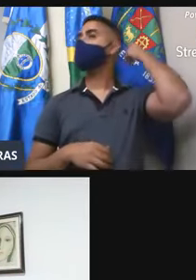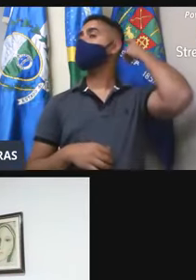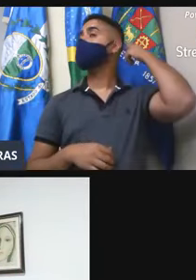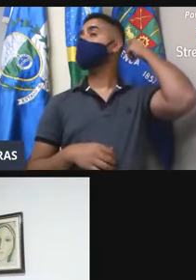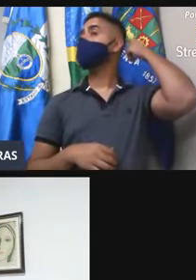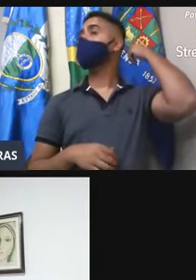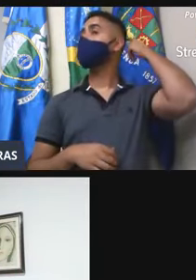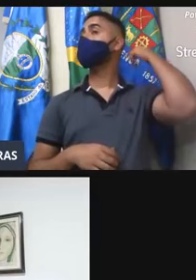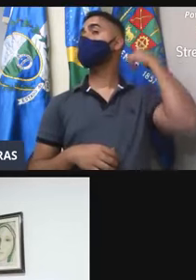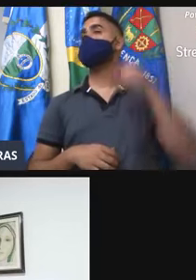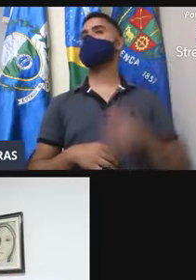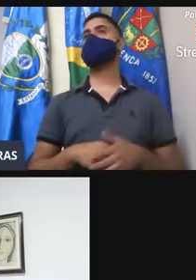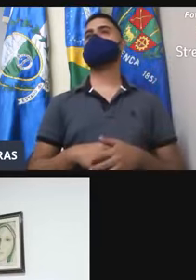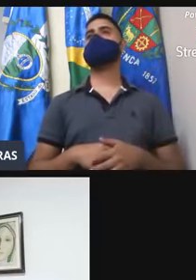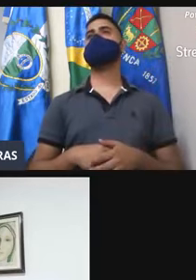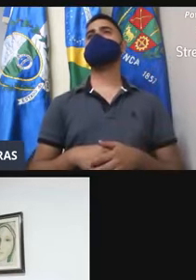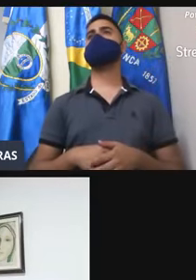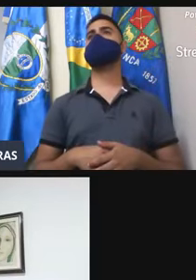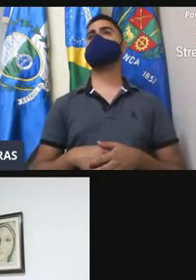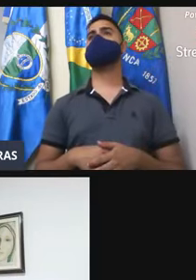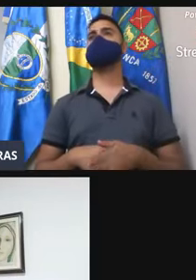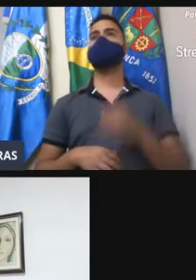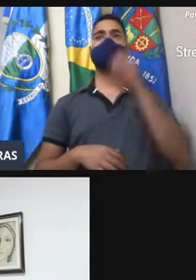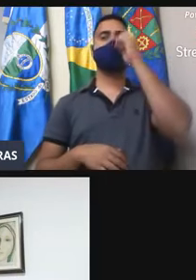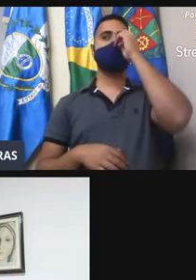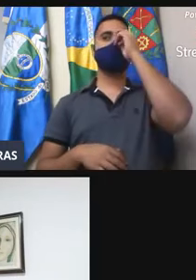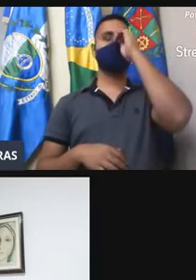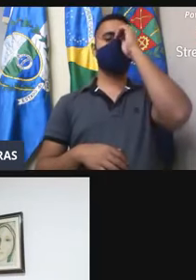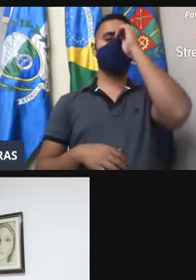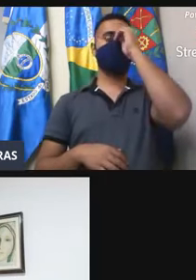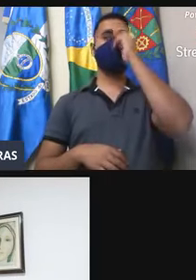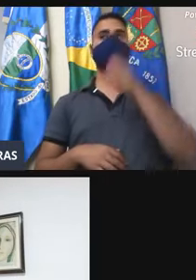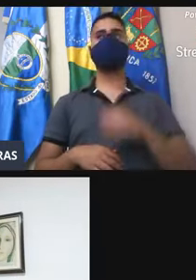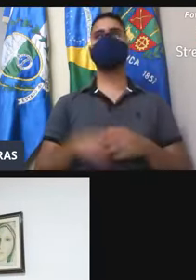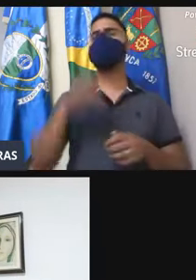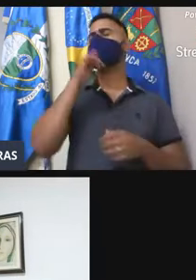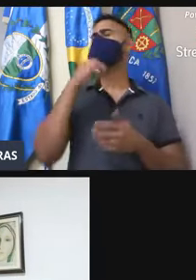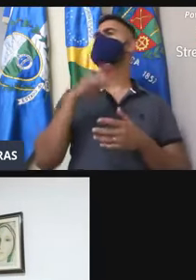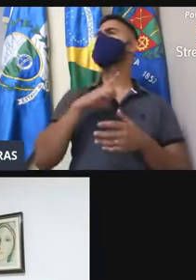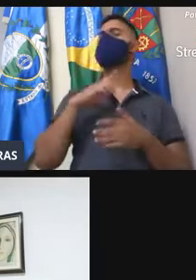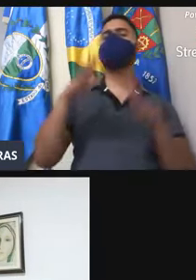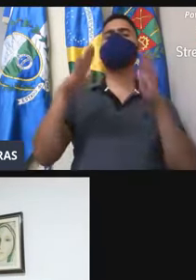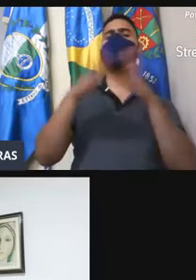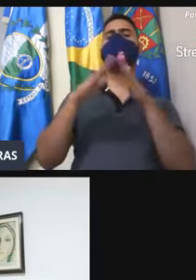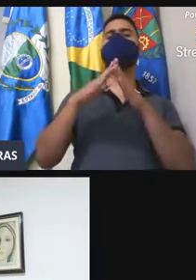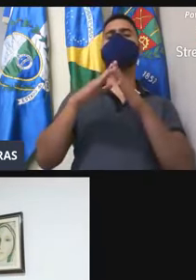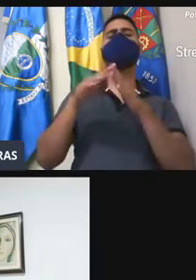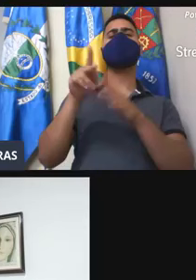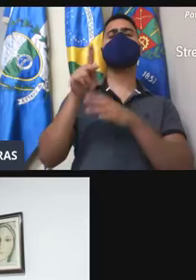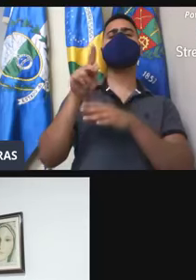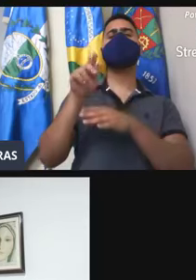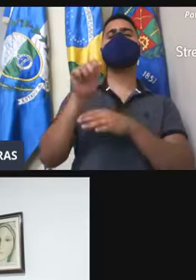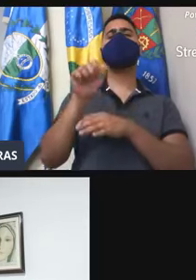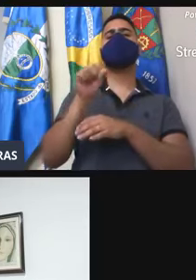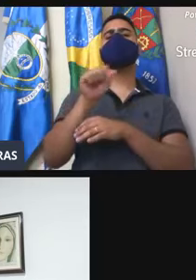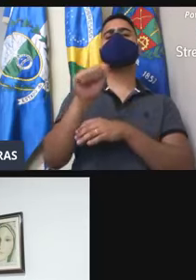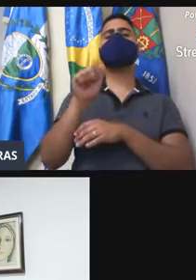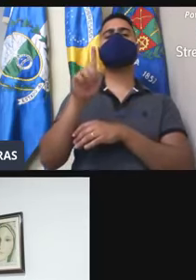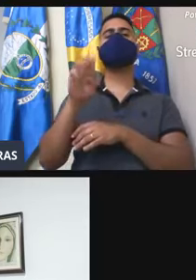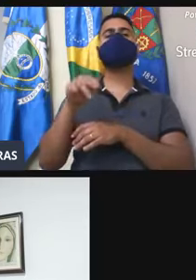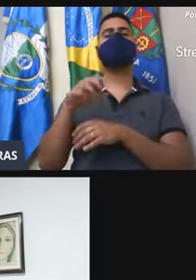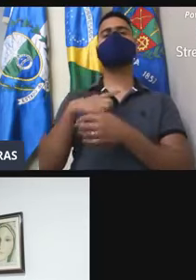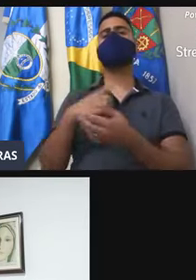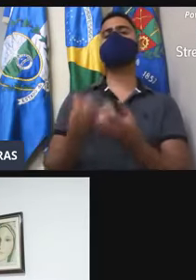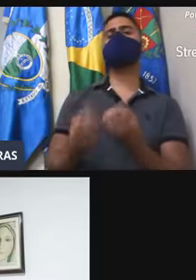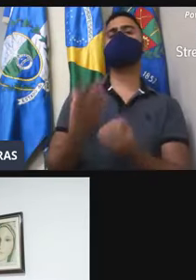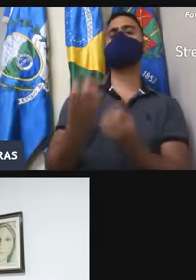secretária, às vezes uma casa igual nessa semana, final de semana agora, uma casa lá na passagem pegou fogo.